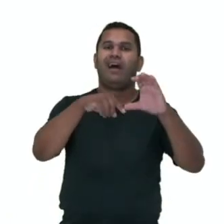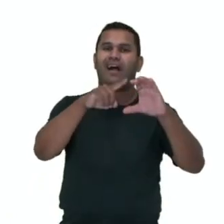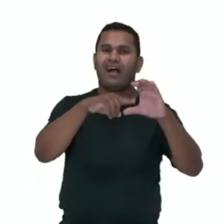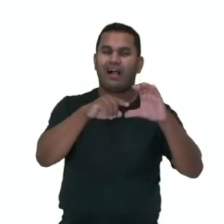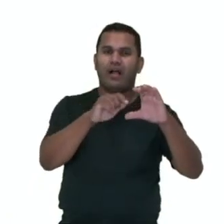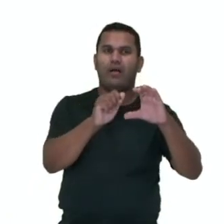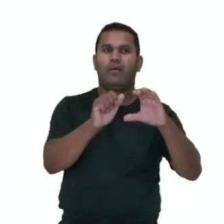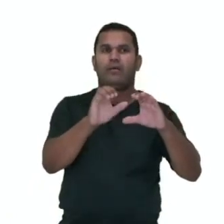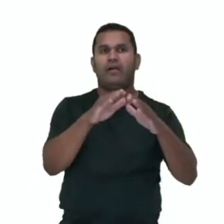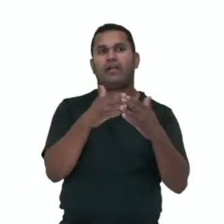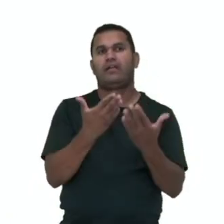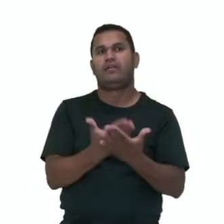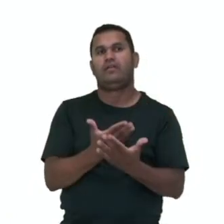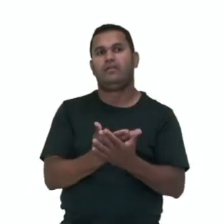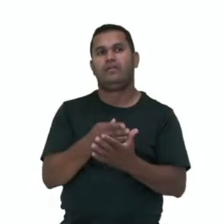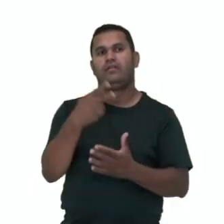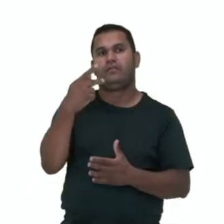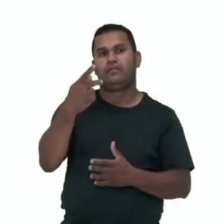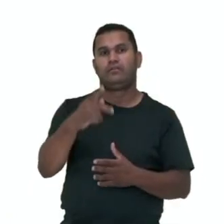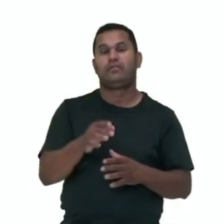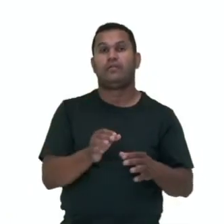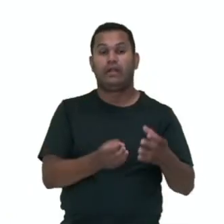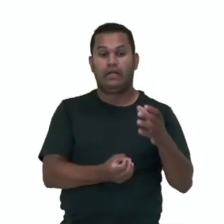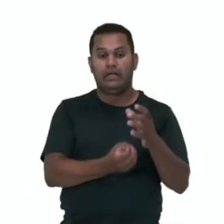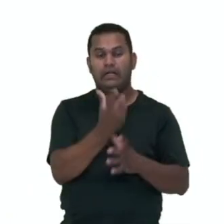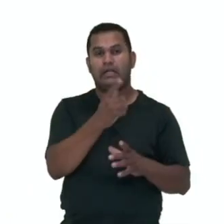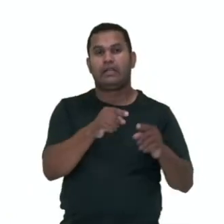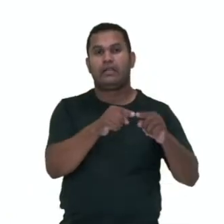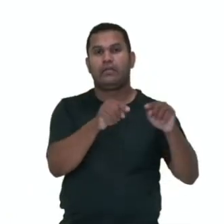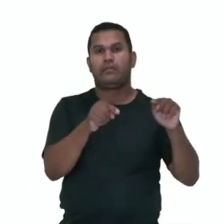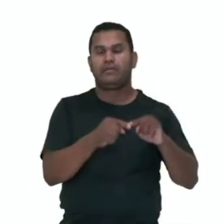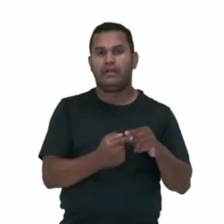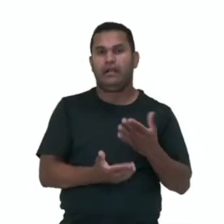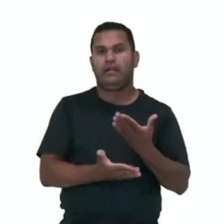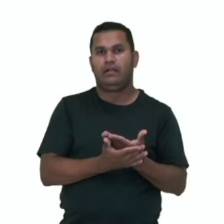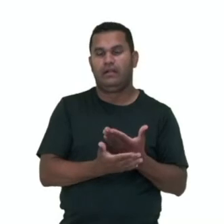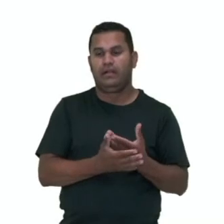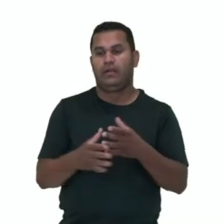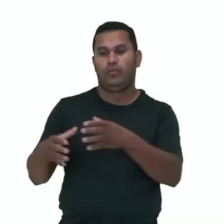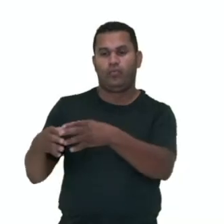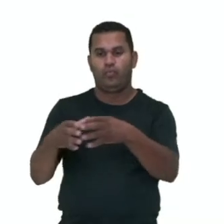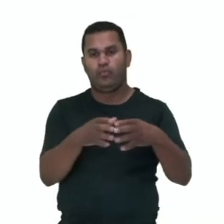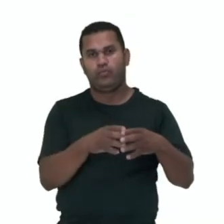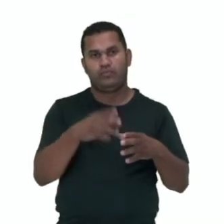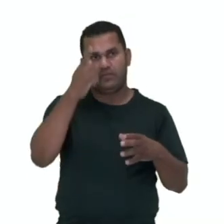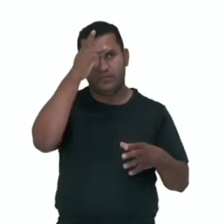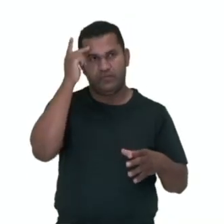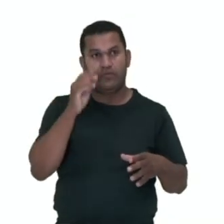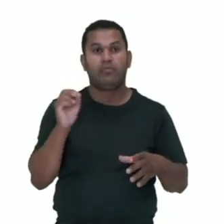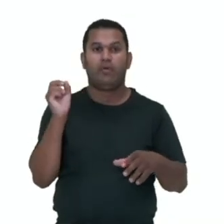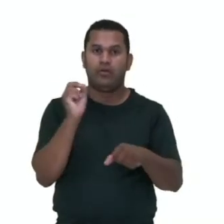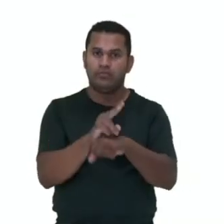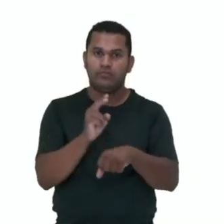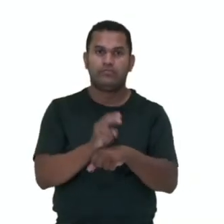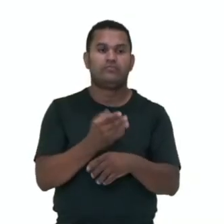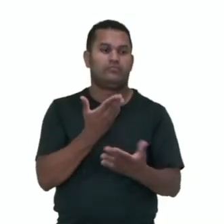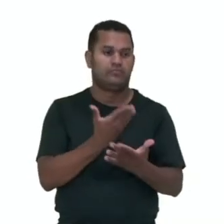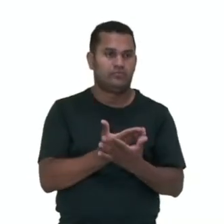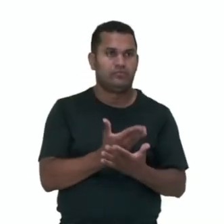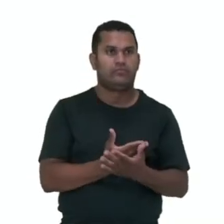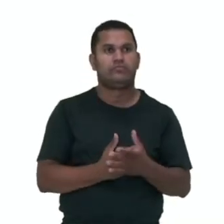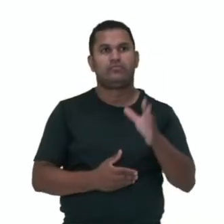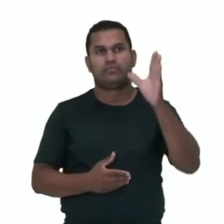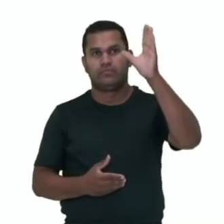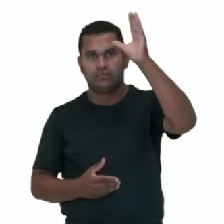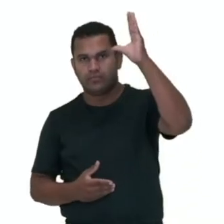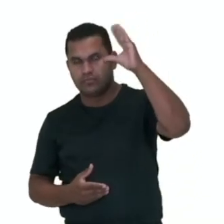sua página e compartilhar a edição com a sua turma. É bem bacana. Joga na internet e mais outras pessoas podem ver o que você fez. Galera, o que